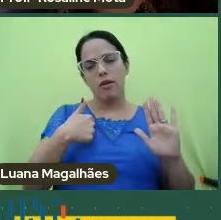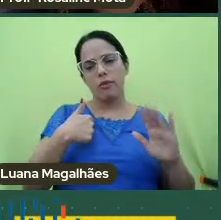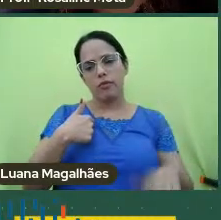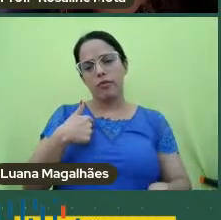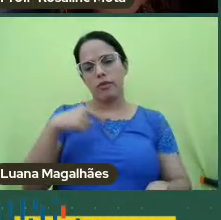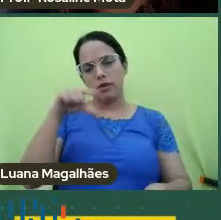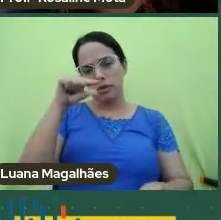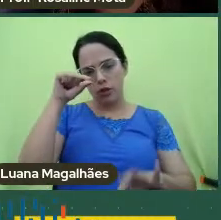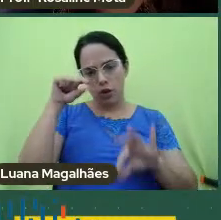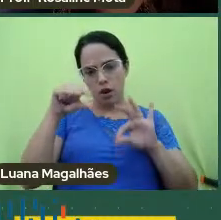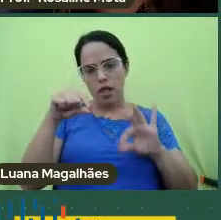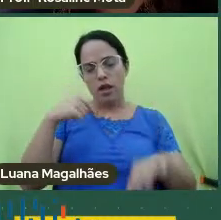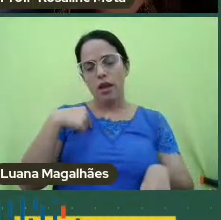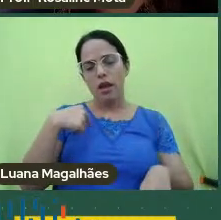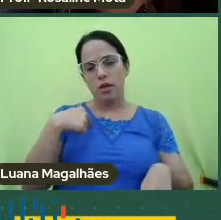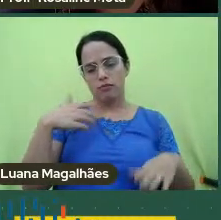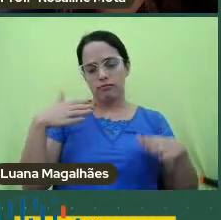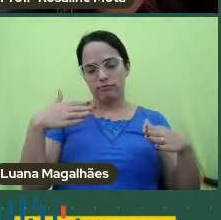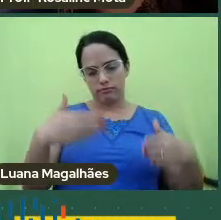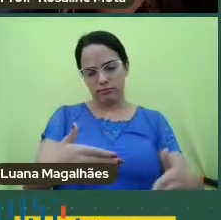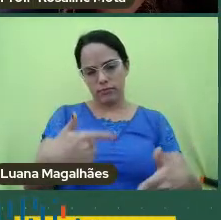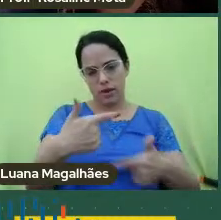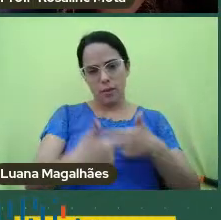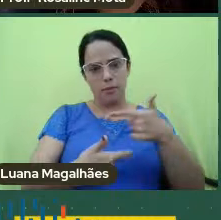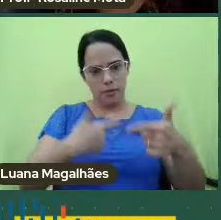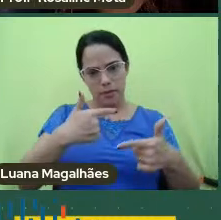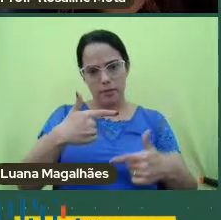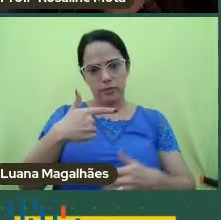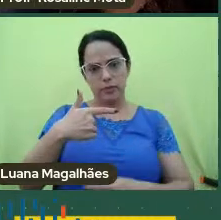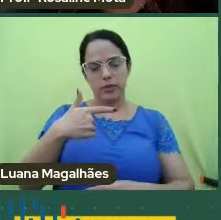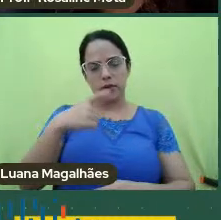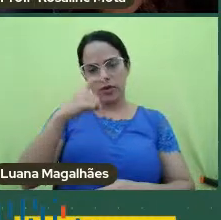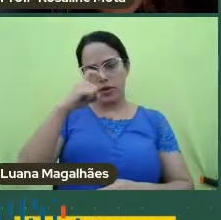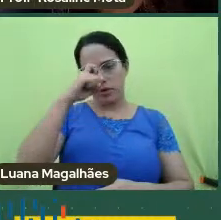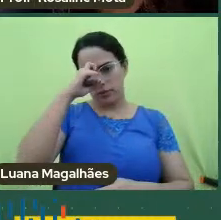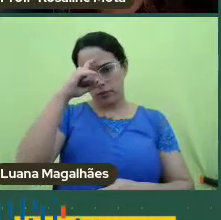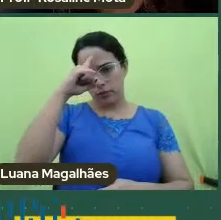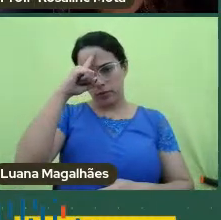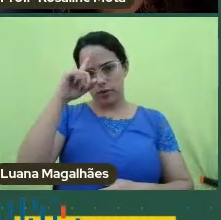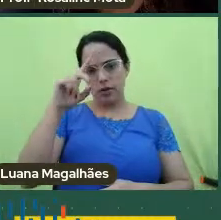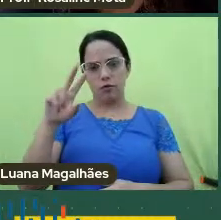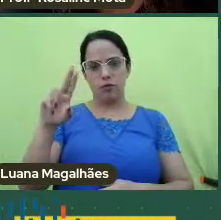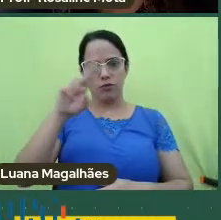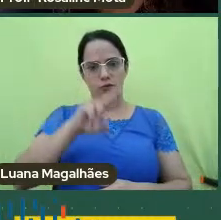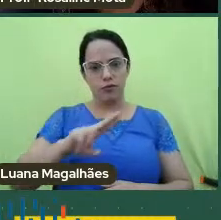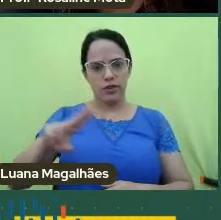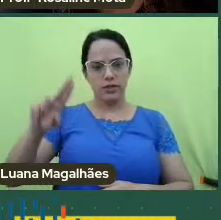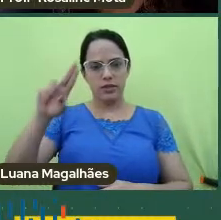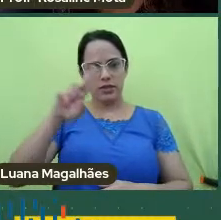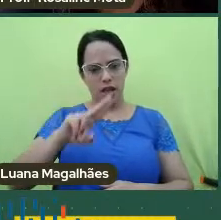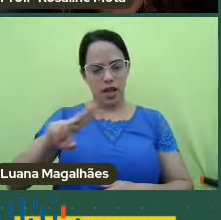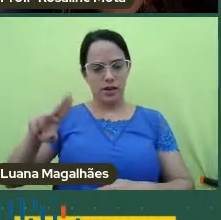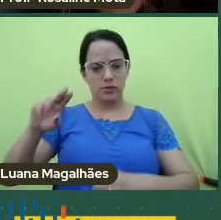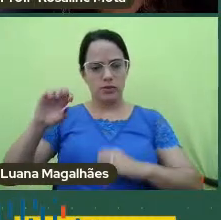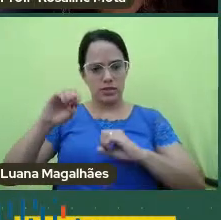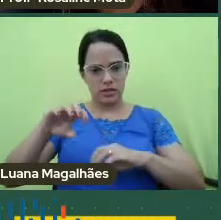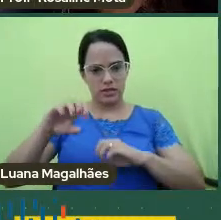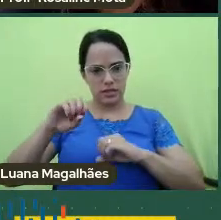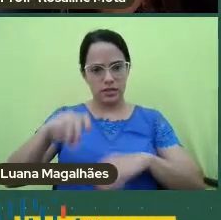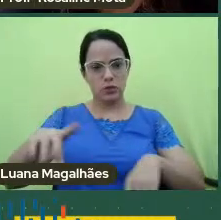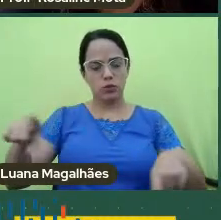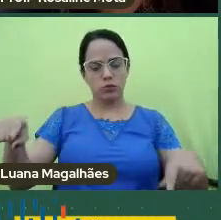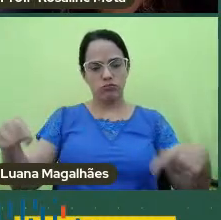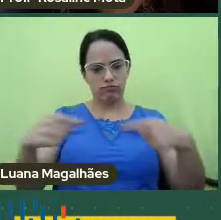muito inserida, que é o hospital universitário. O hospital universitário, que é um hospital de